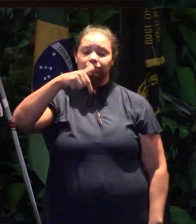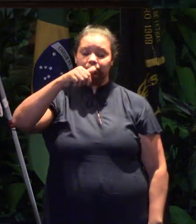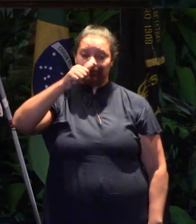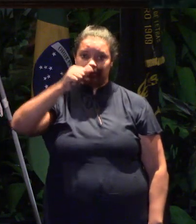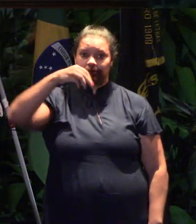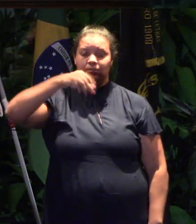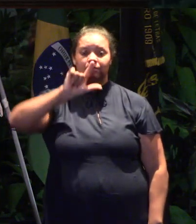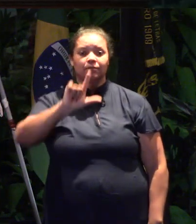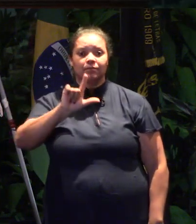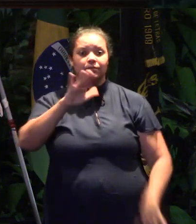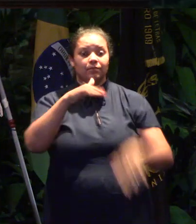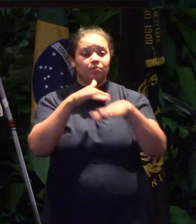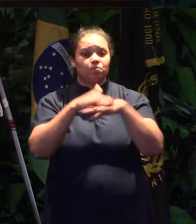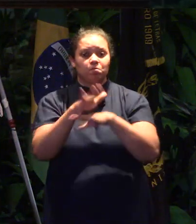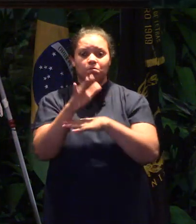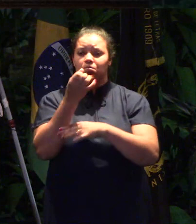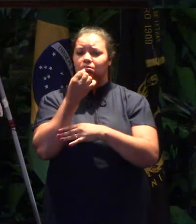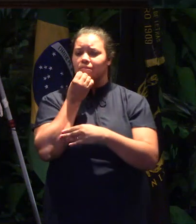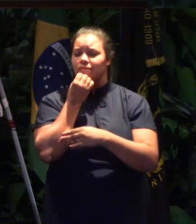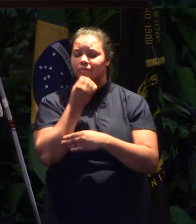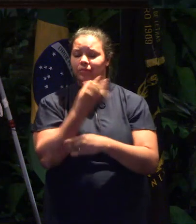tão rica. Flávio,